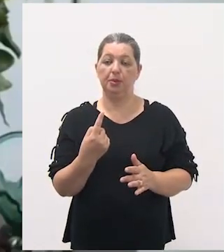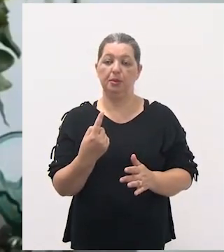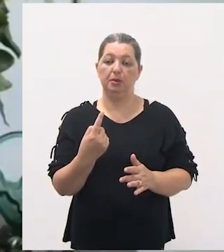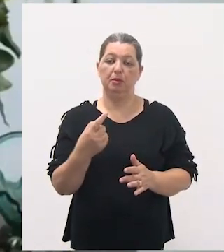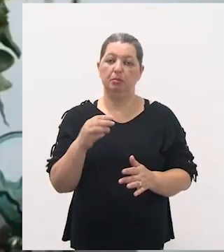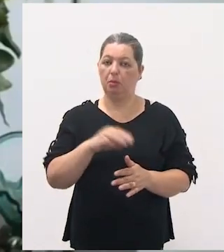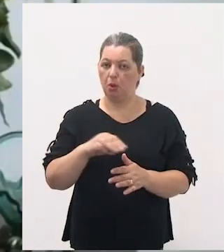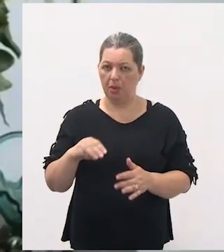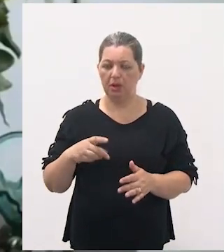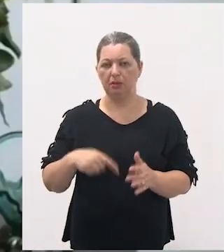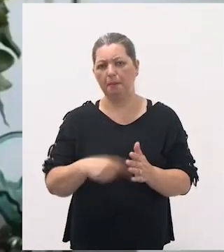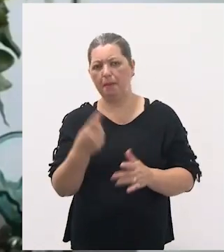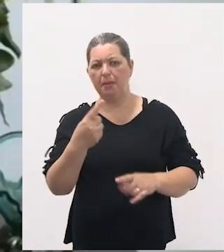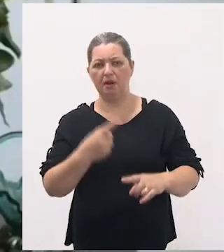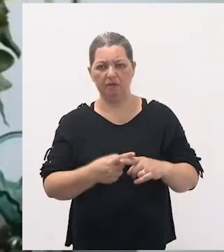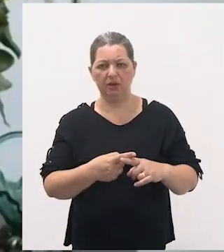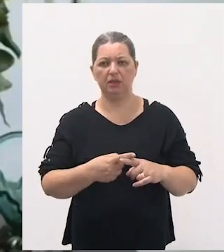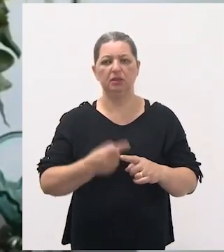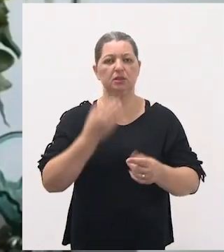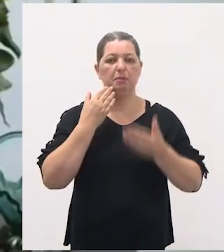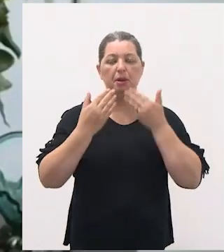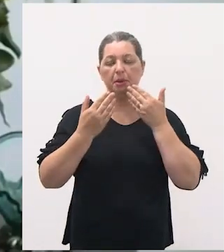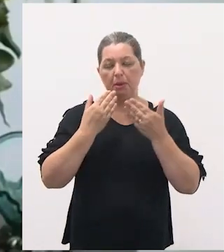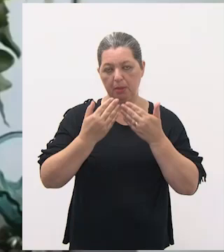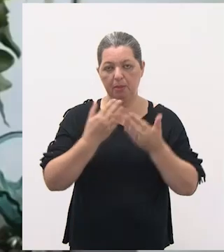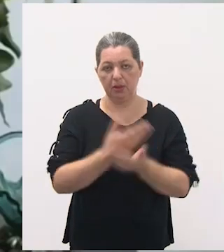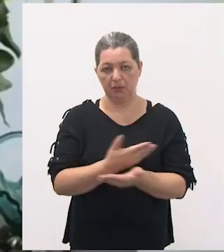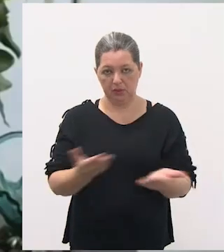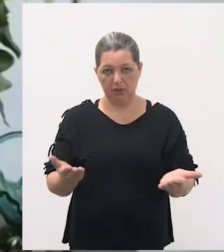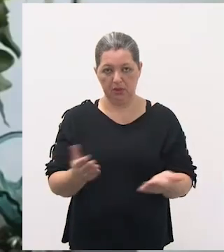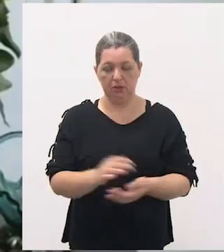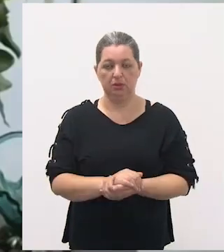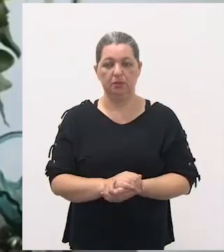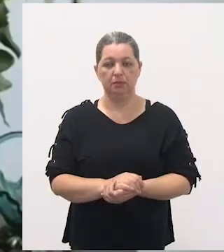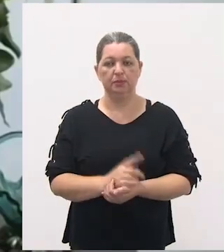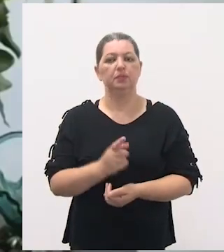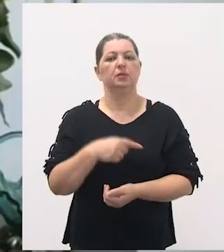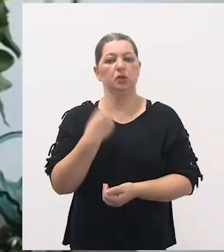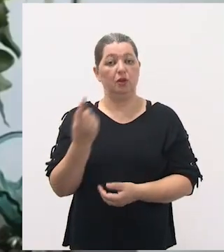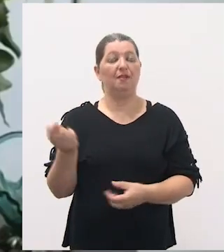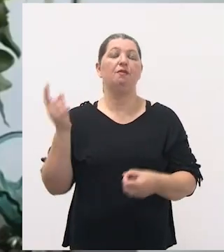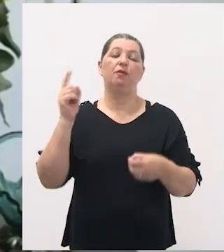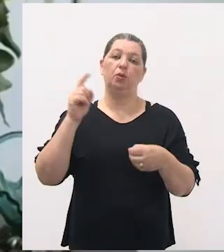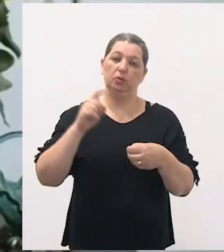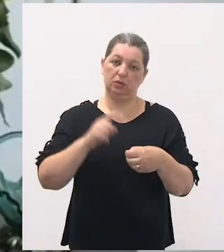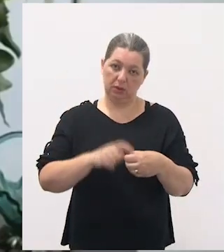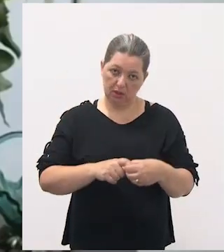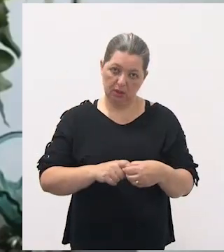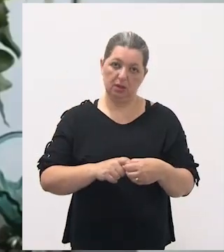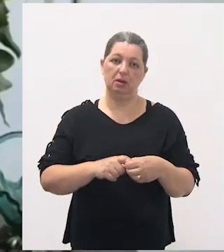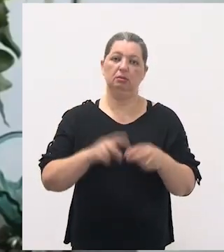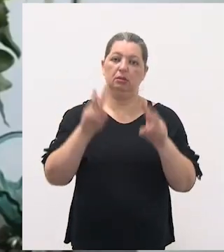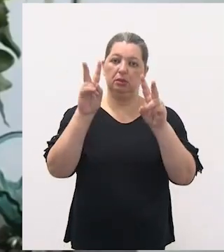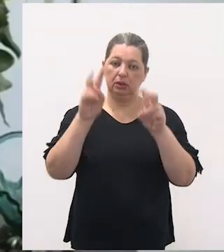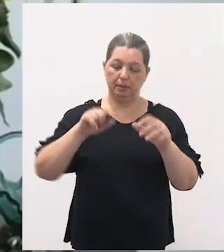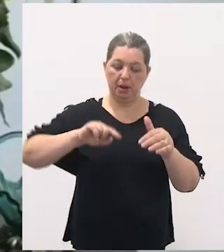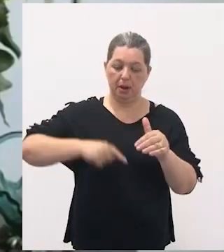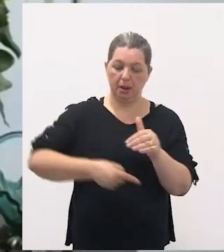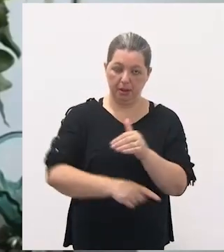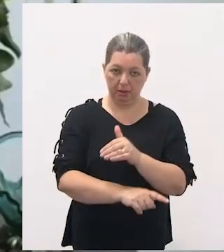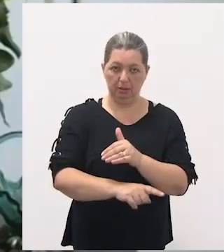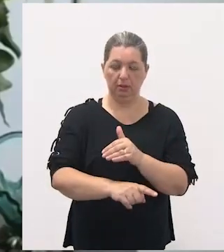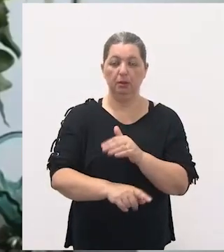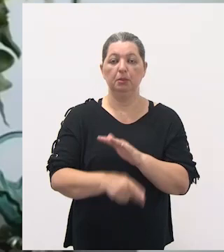instante, né, a primeira vez que nós estamos conversando com vocês. Nós vamos retomar, nós vamos aprofundar, justamente com